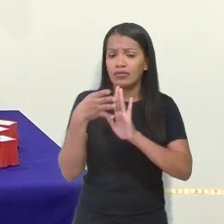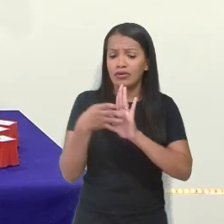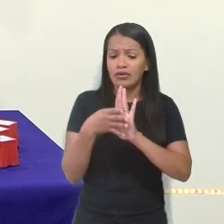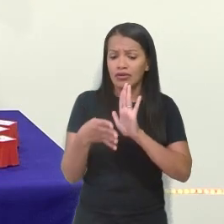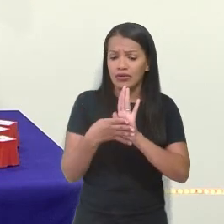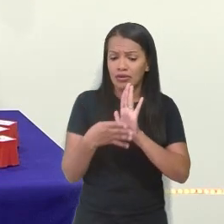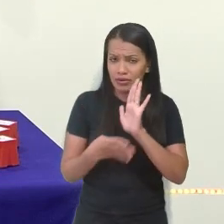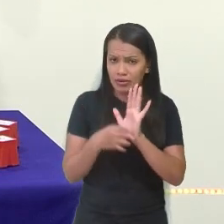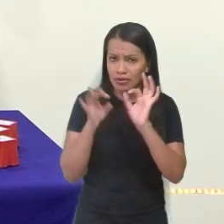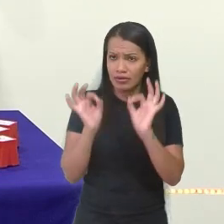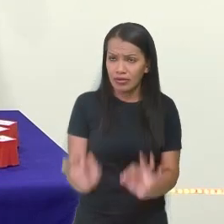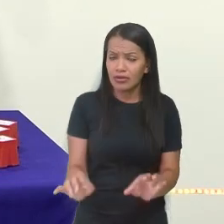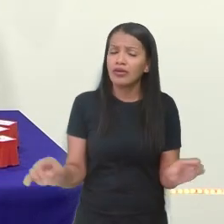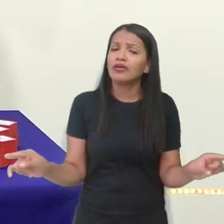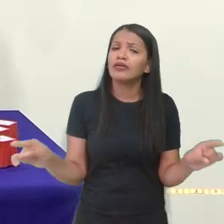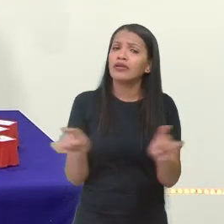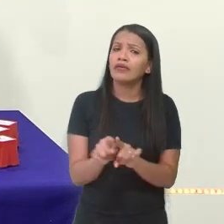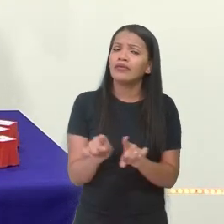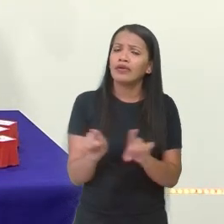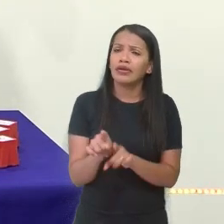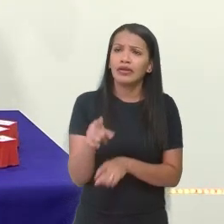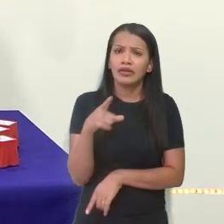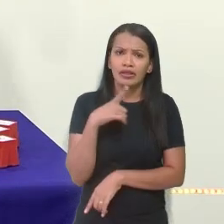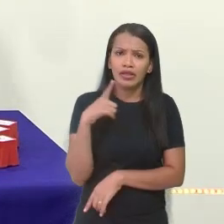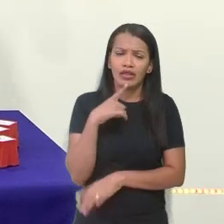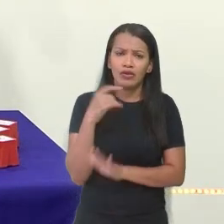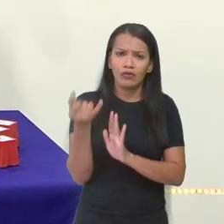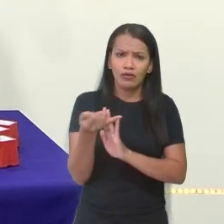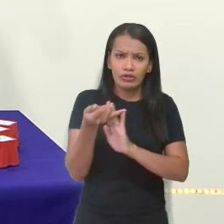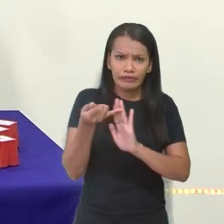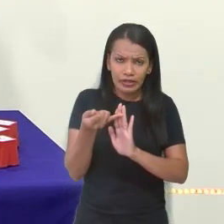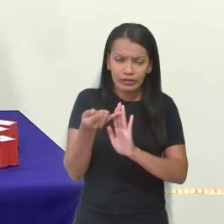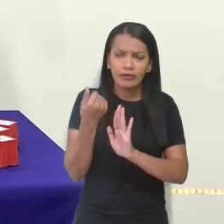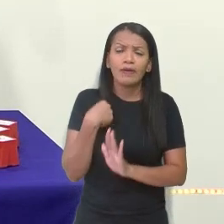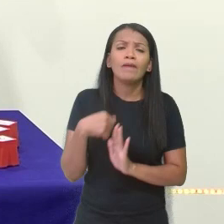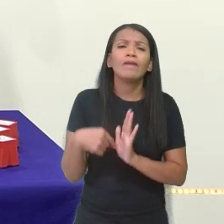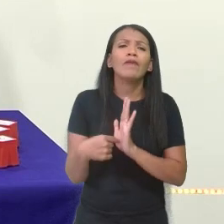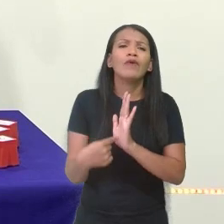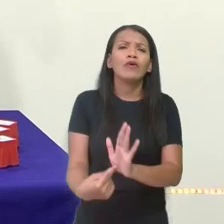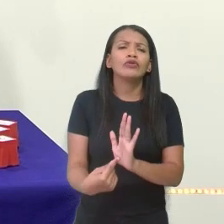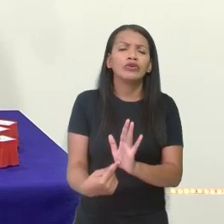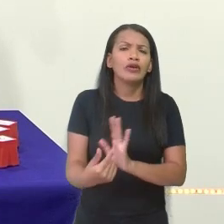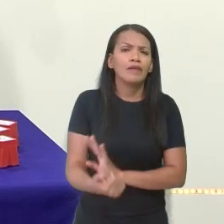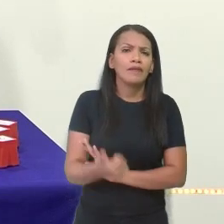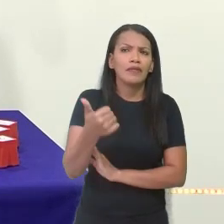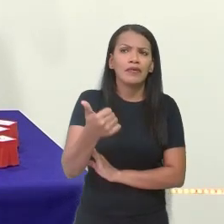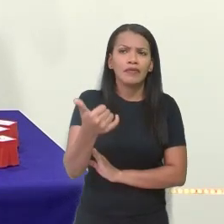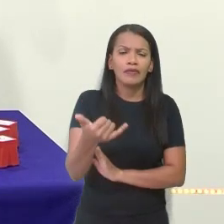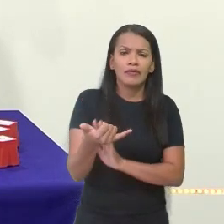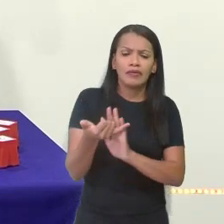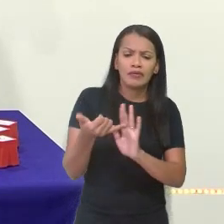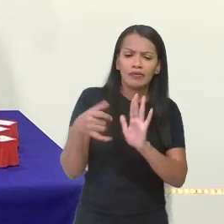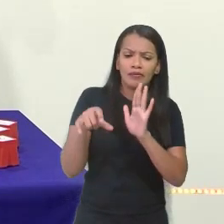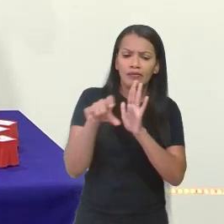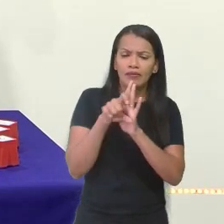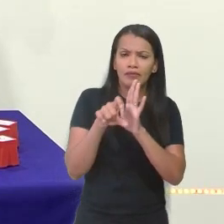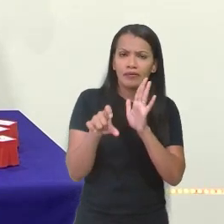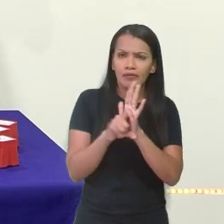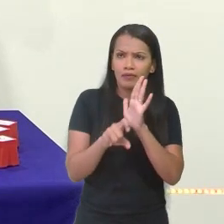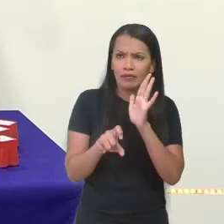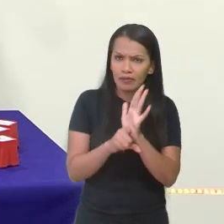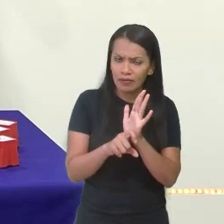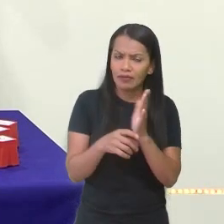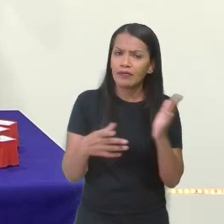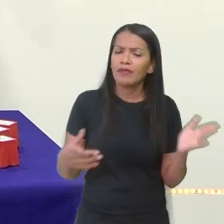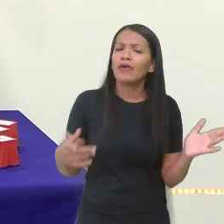estrofes. E ele também tem os versos, tá? Eu trouxe aí a primeira estrofe do Canto de Natal de Manuel